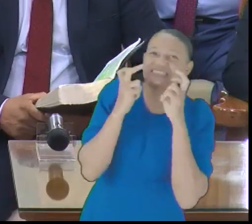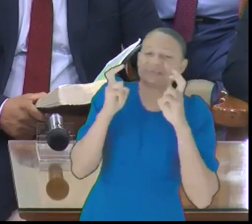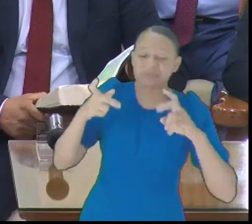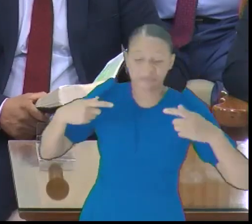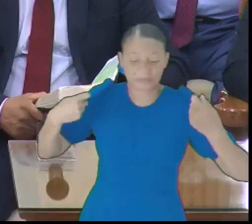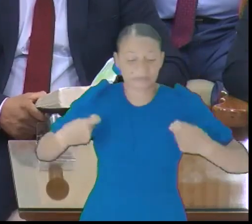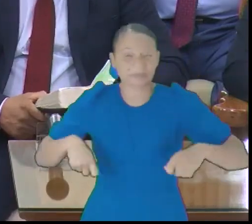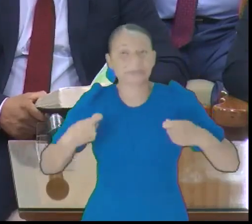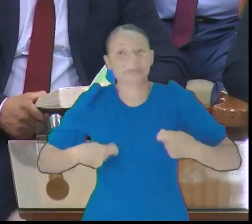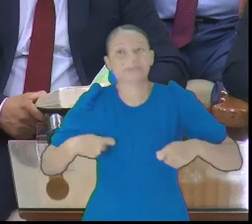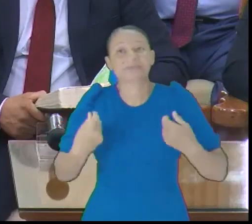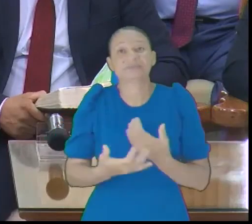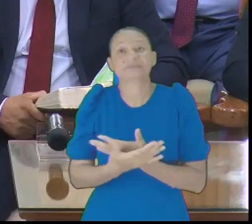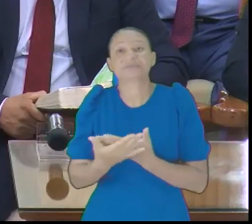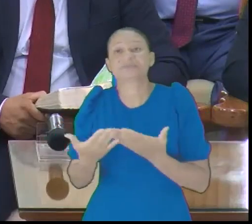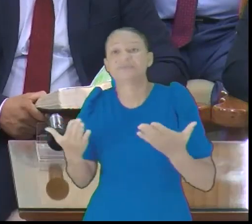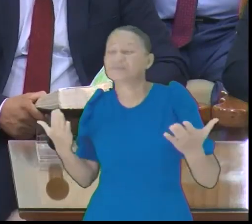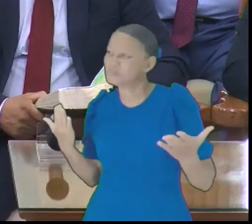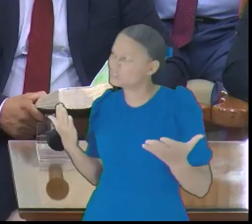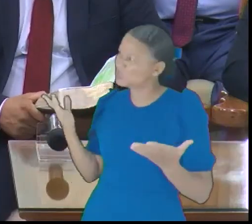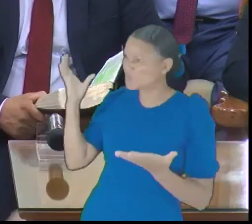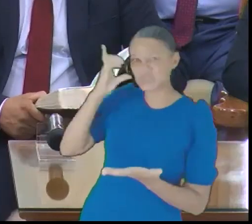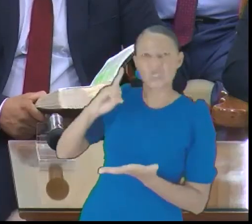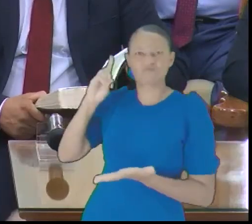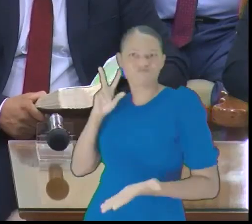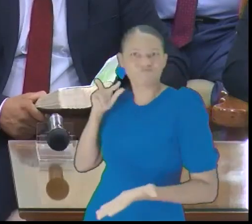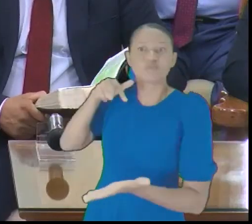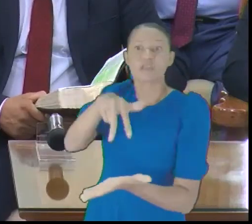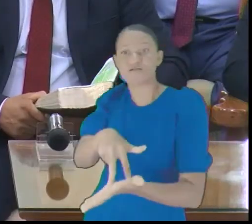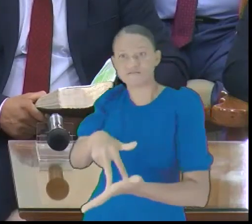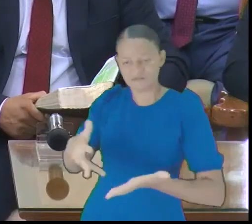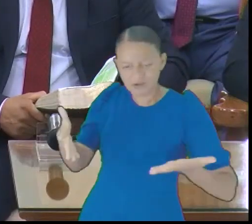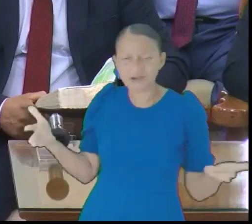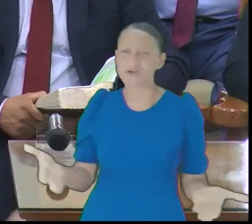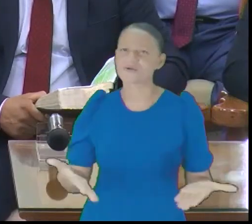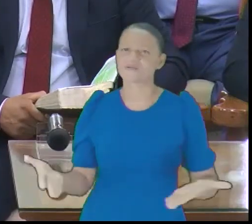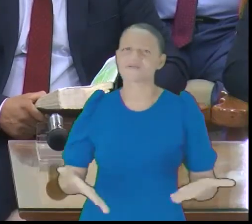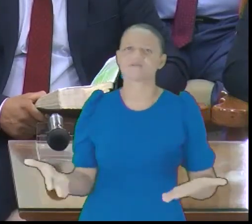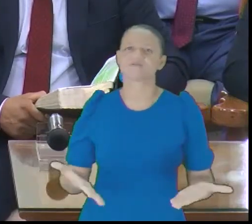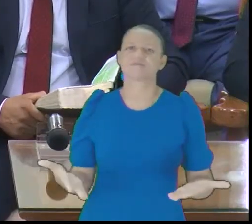necessitados, eu me levantarei agora